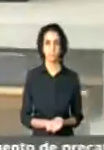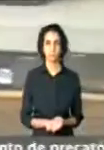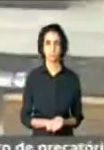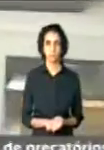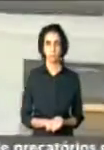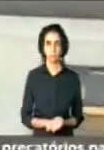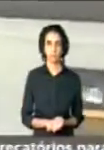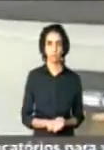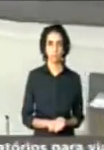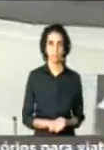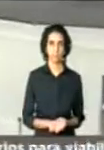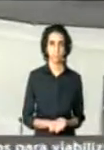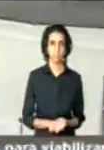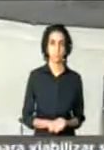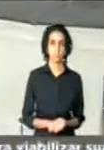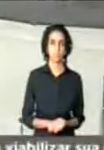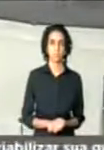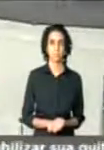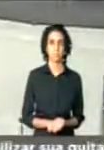Senhor presidente,